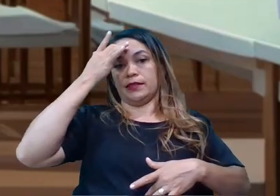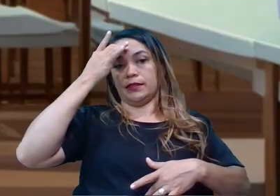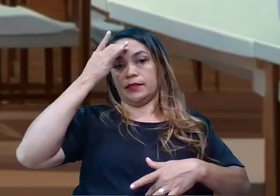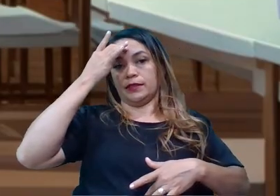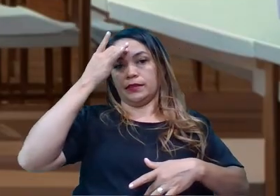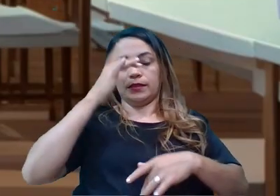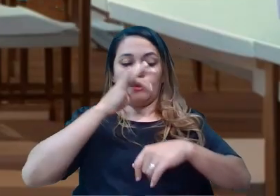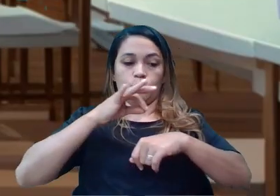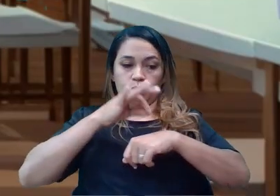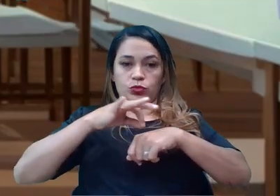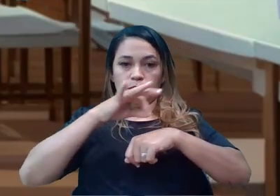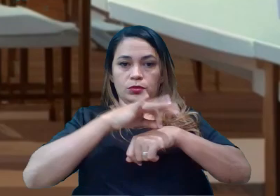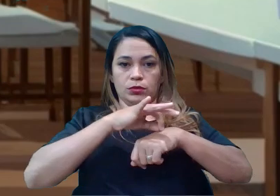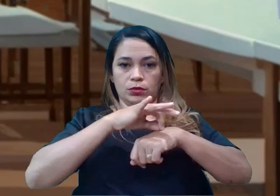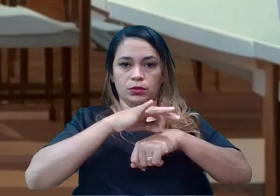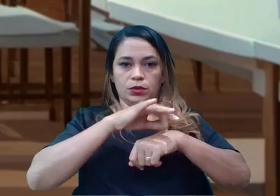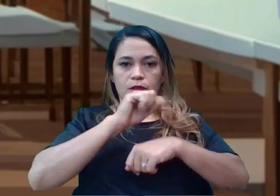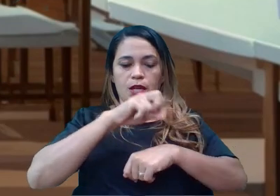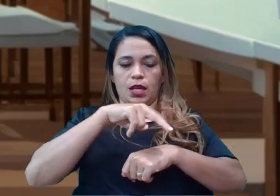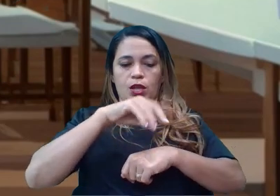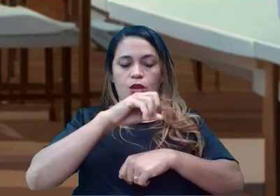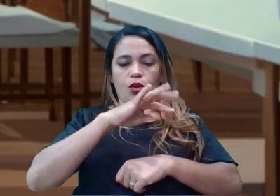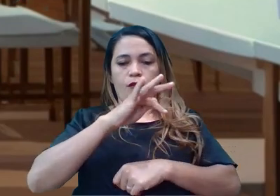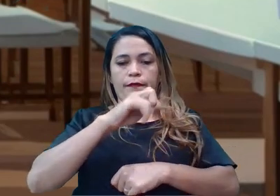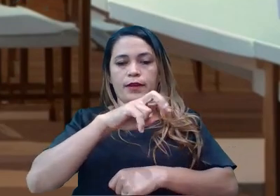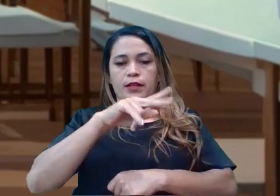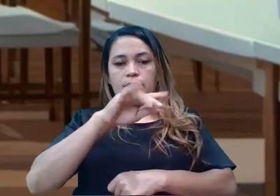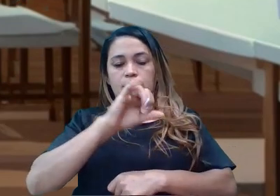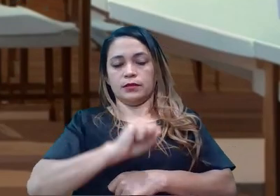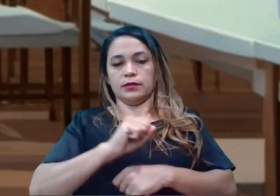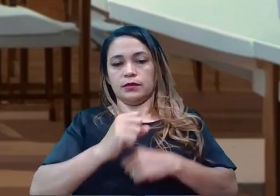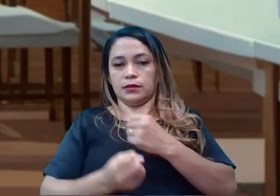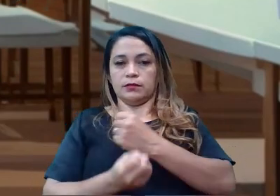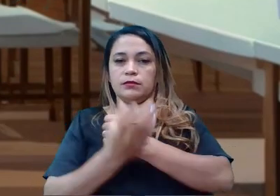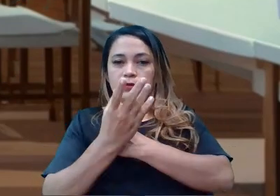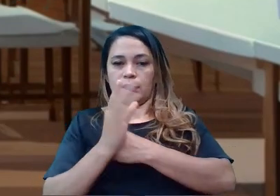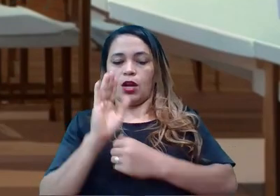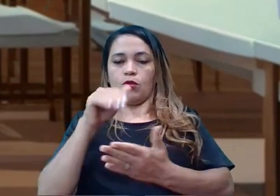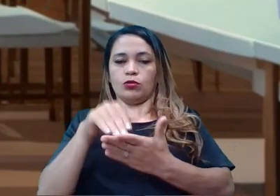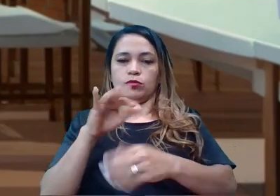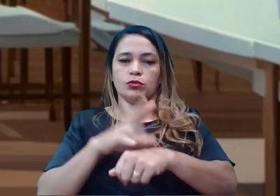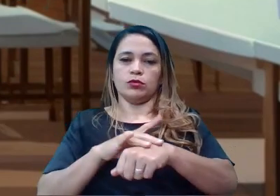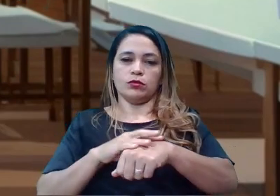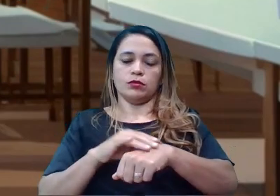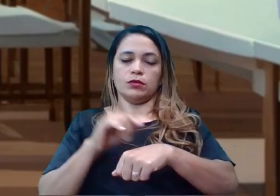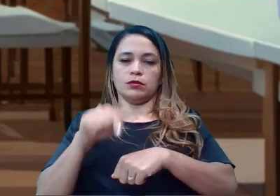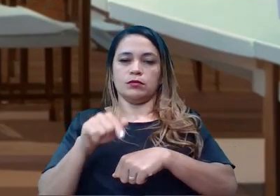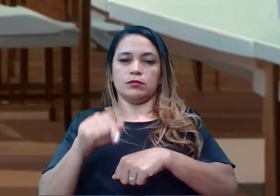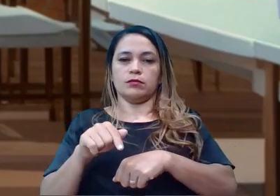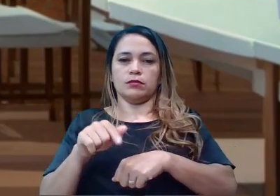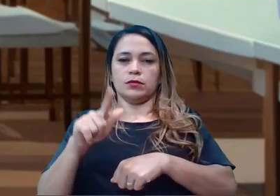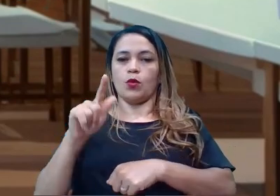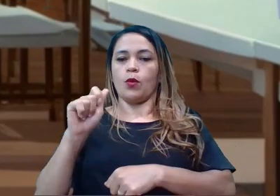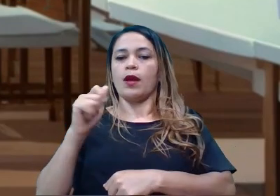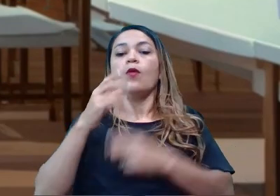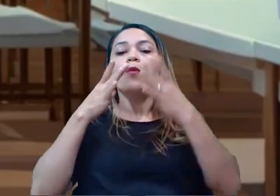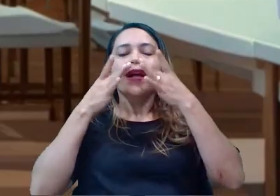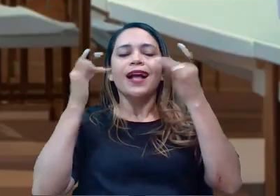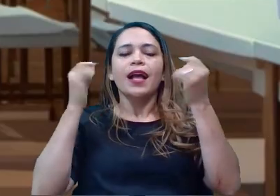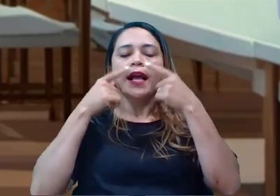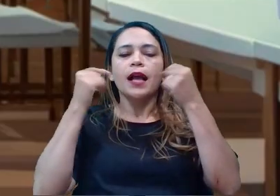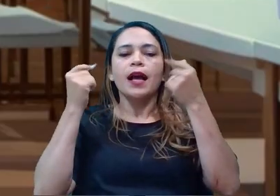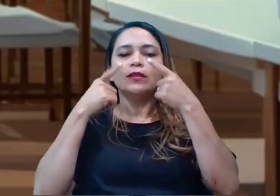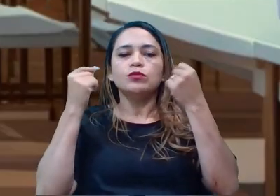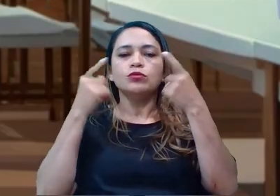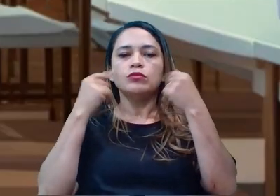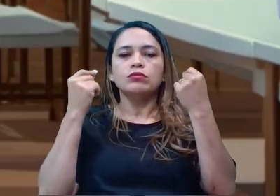é um mosquito, chamado de anófeles, e na toxoplasmose, que é a última doença, o hospedeiro definitivo é o gato, tá ok? Então